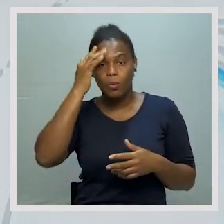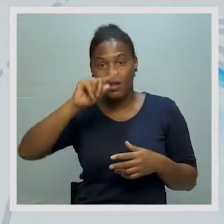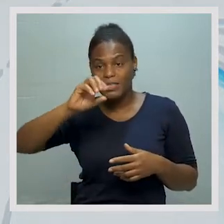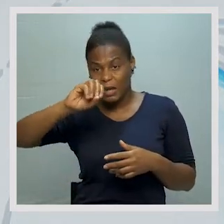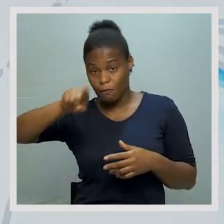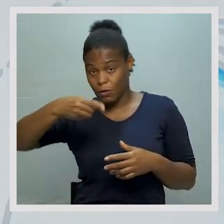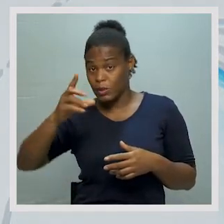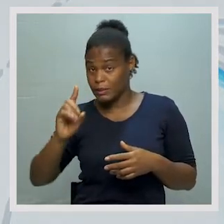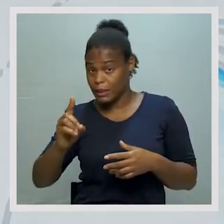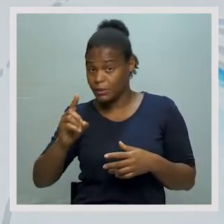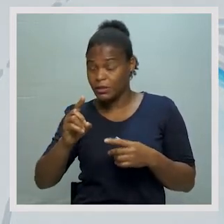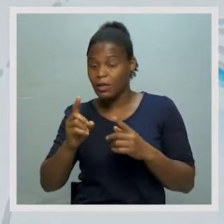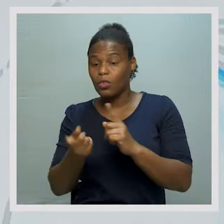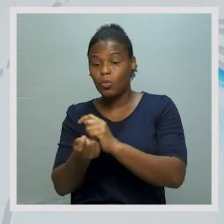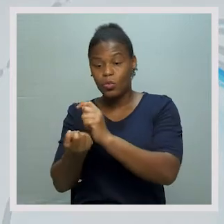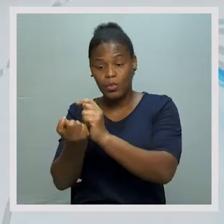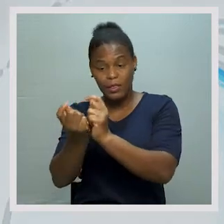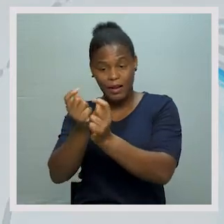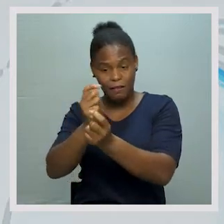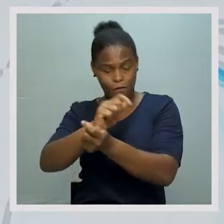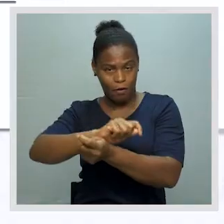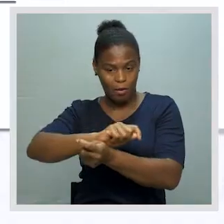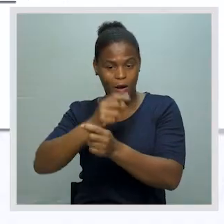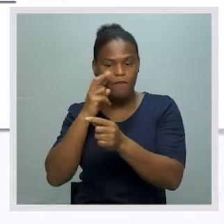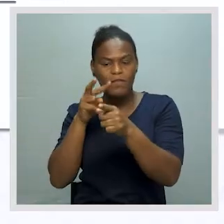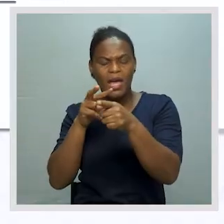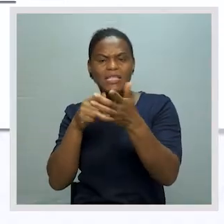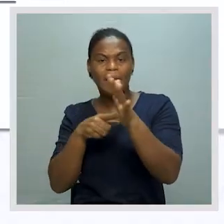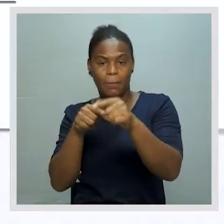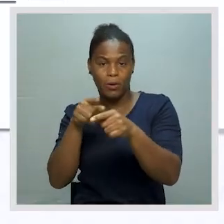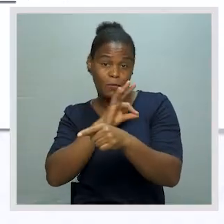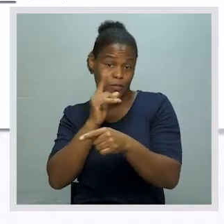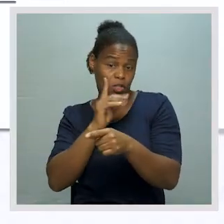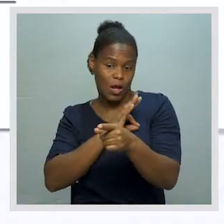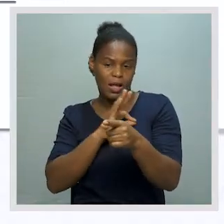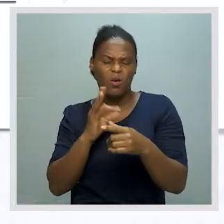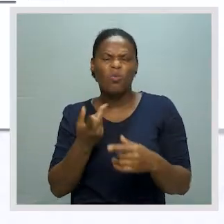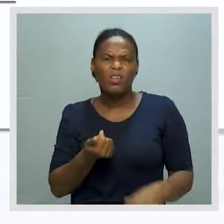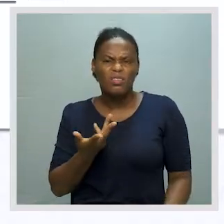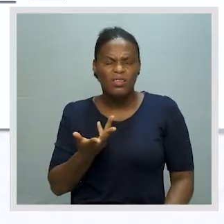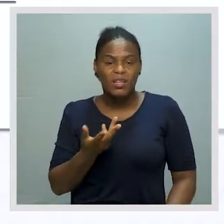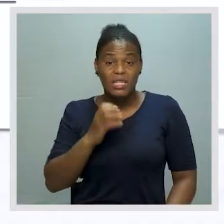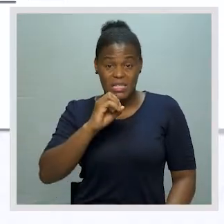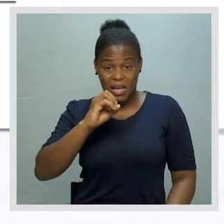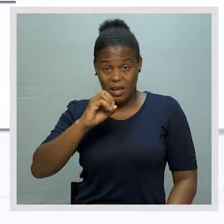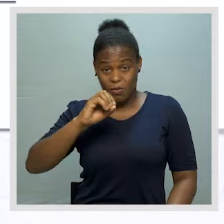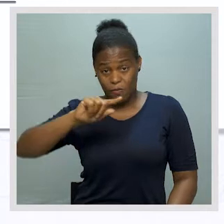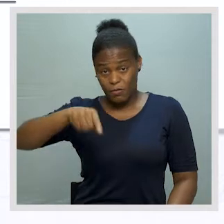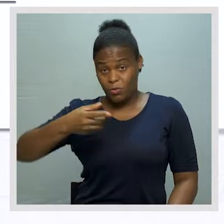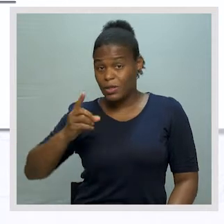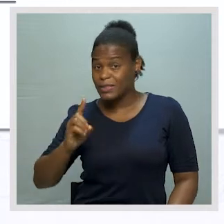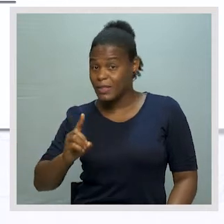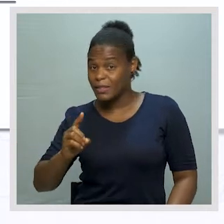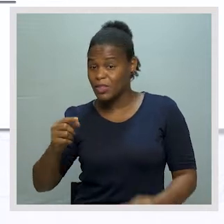decimal 0,6 e transformar numa fração. Sabes que